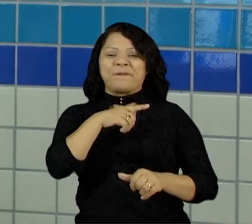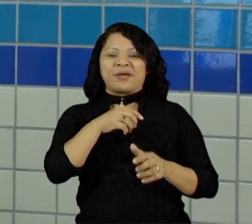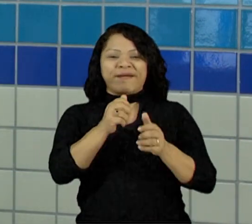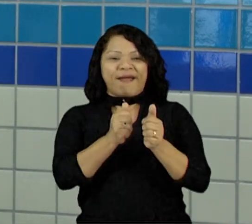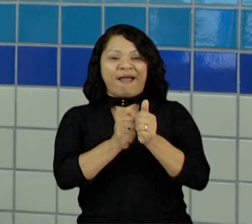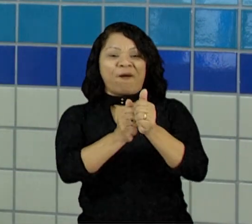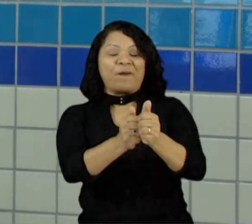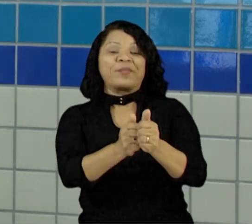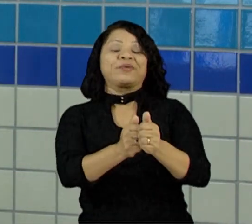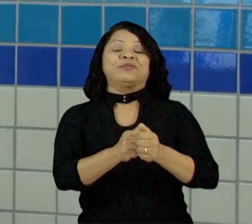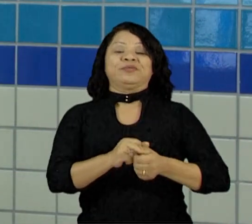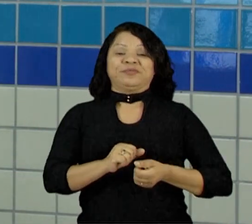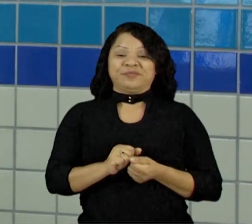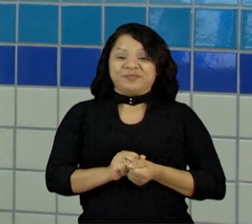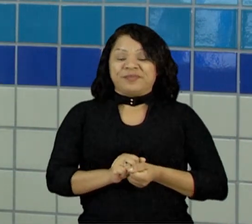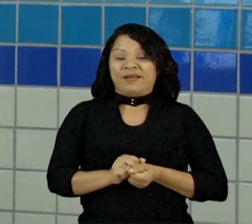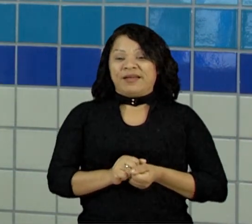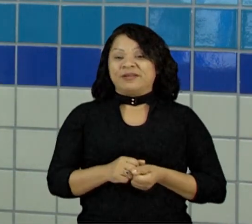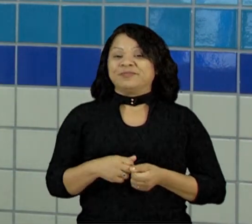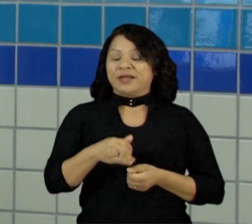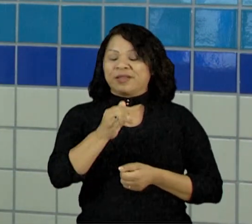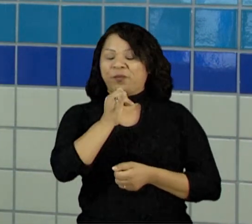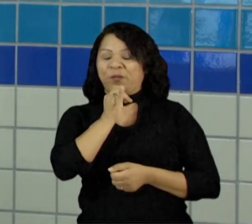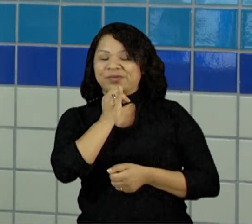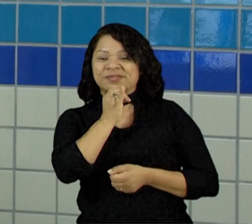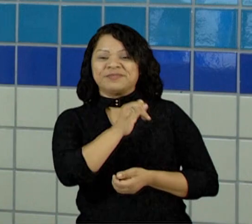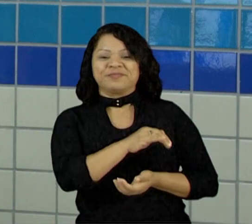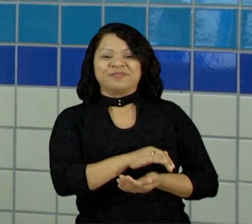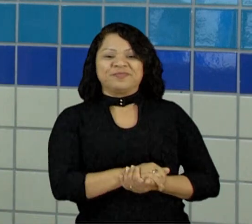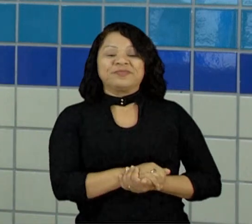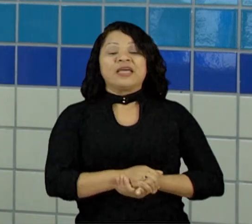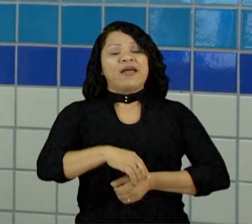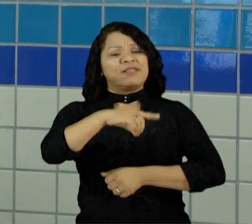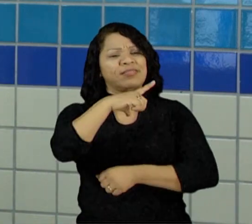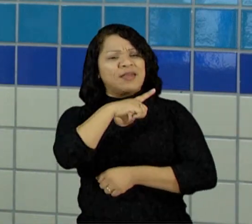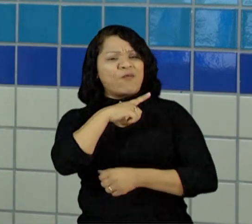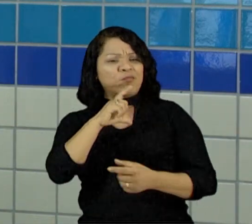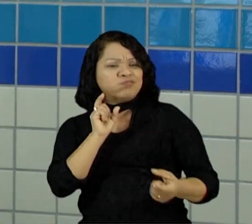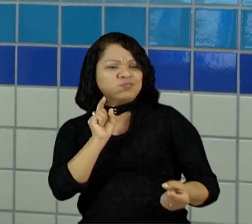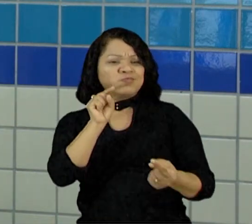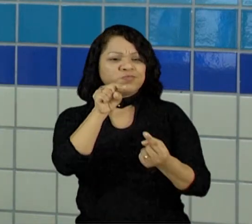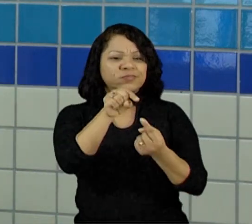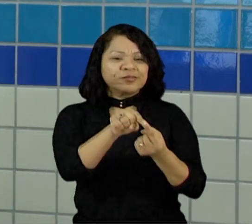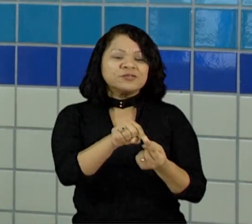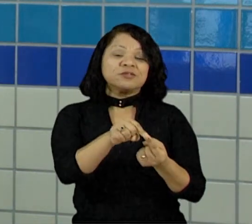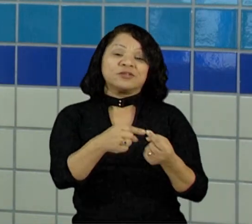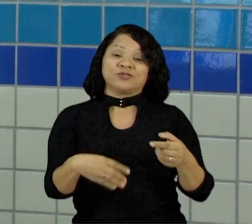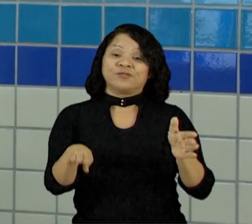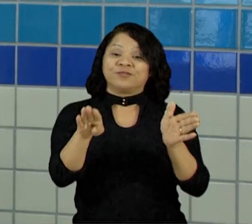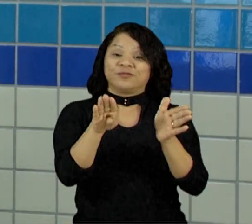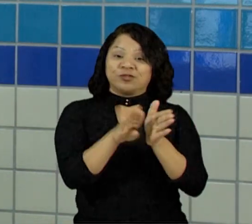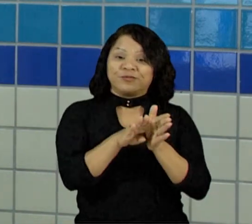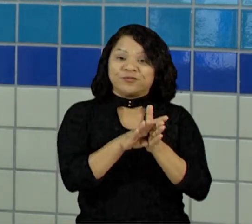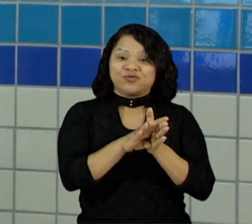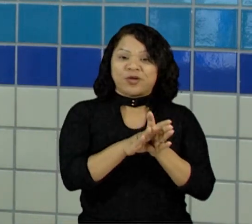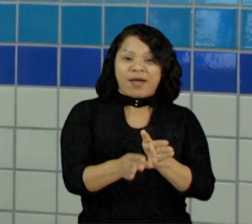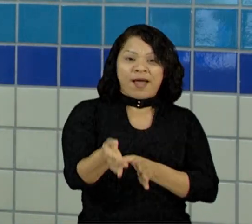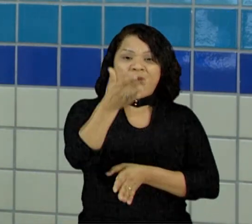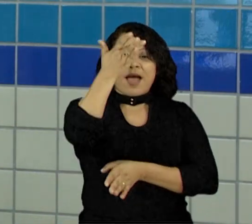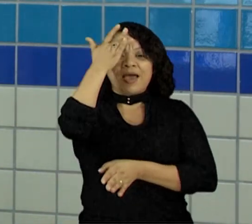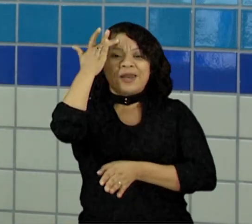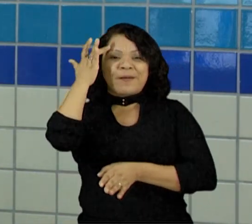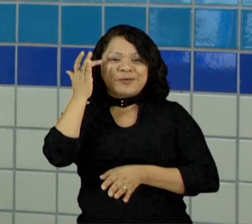infográfico é um exemplo deles, né? Nós vimos que ele tem como objetivo chegar ao leitor a informação de maneira